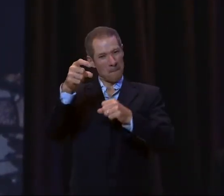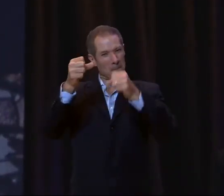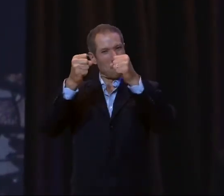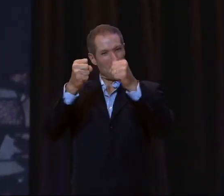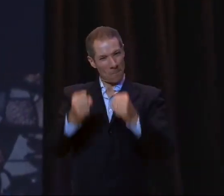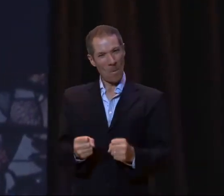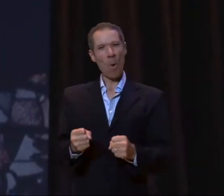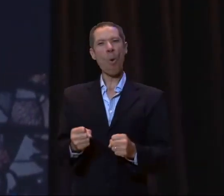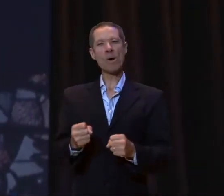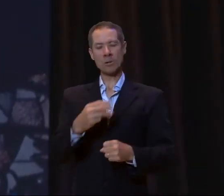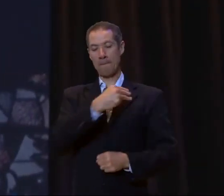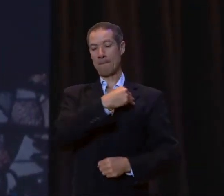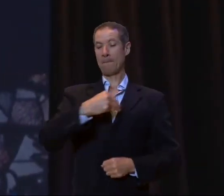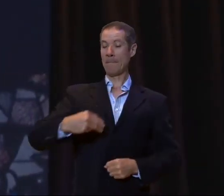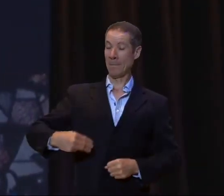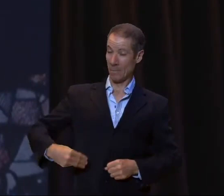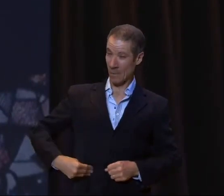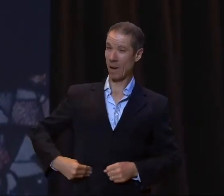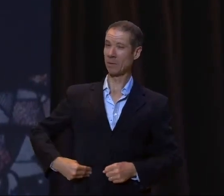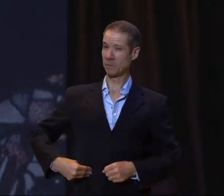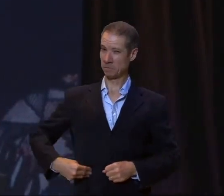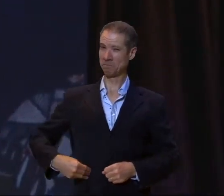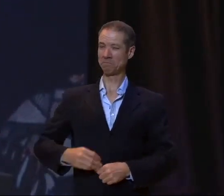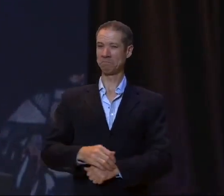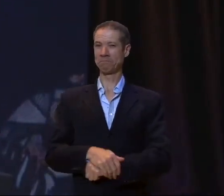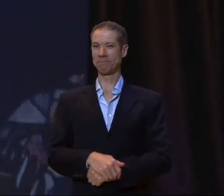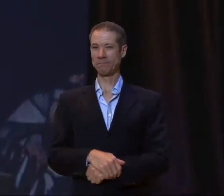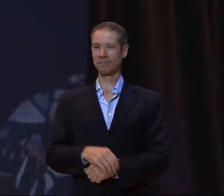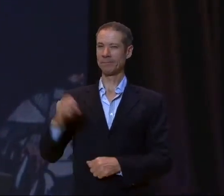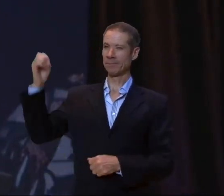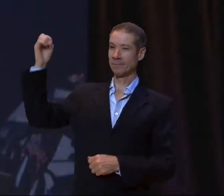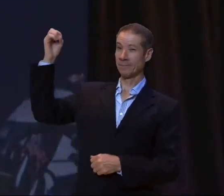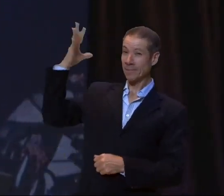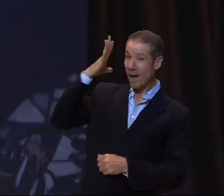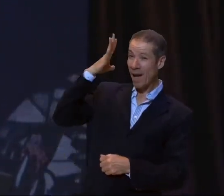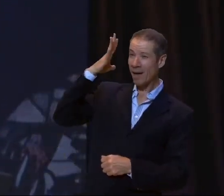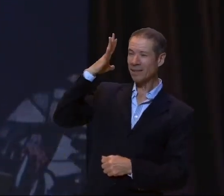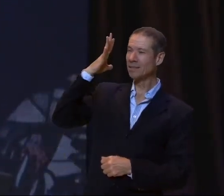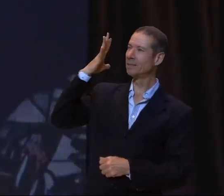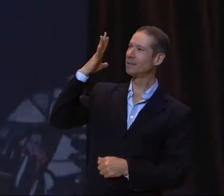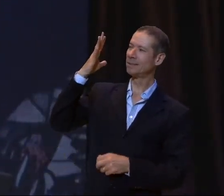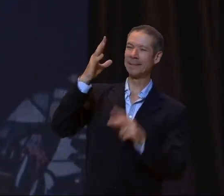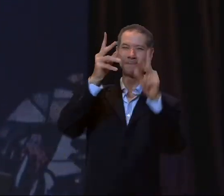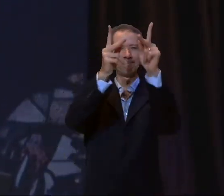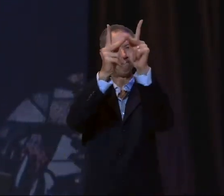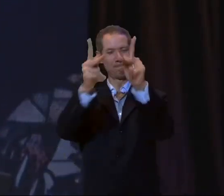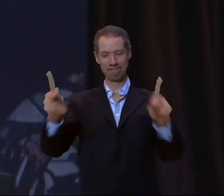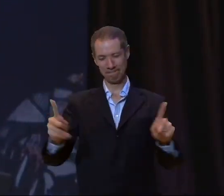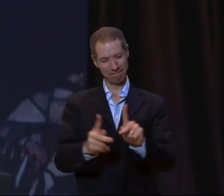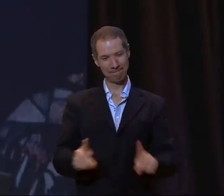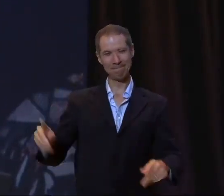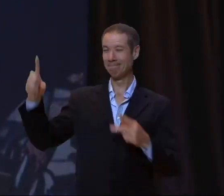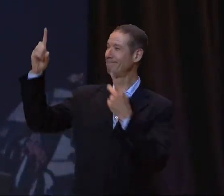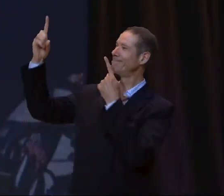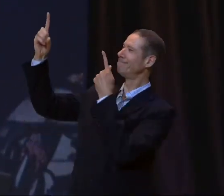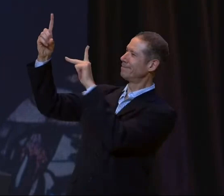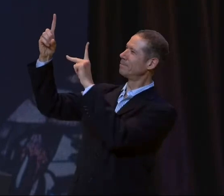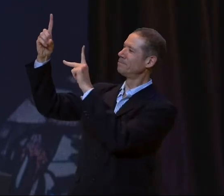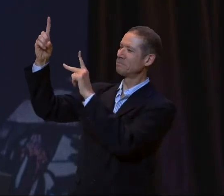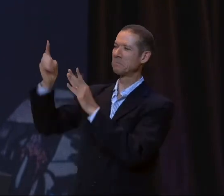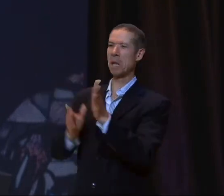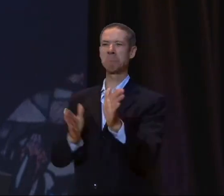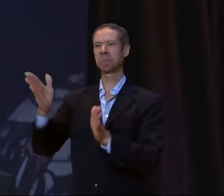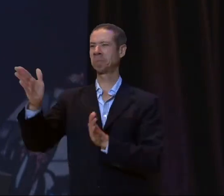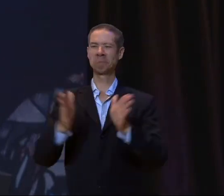ser um ministro da graça e da paz de Deus aonde